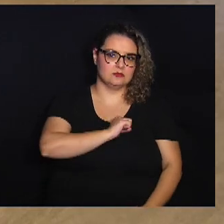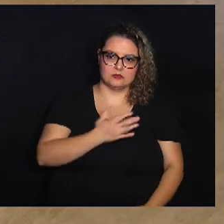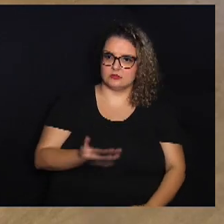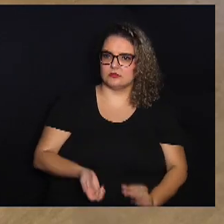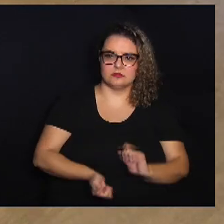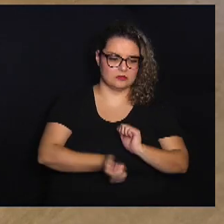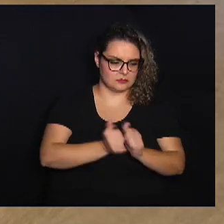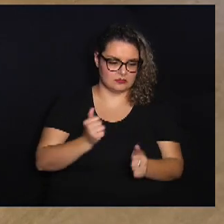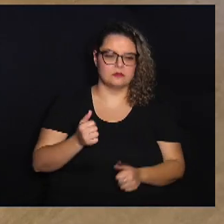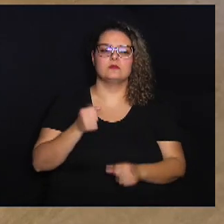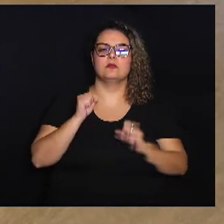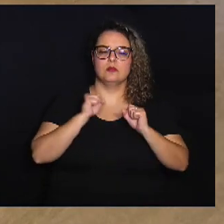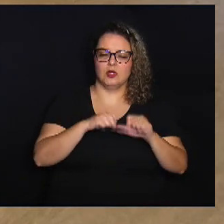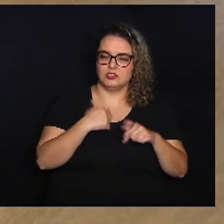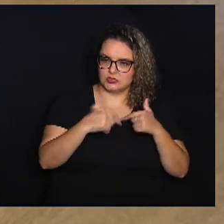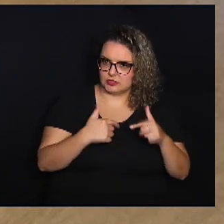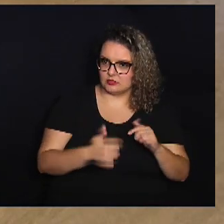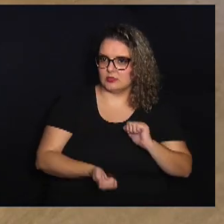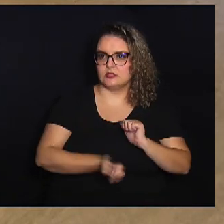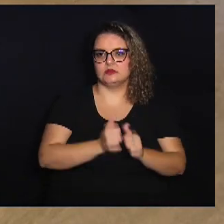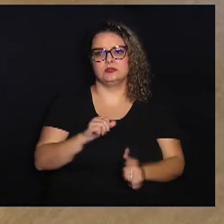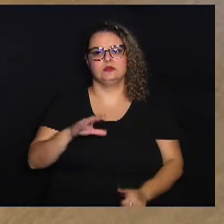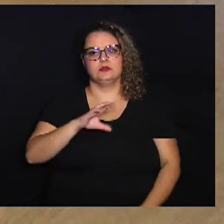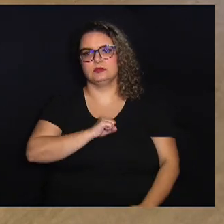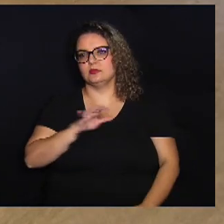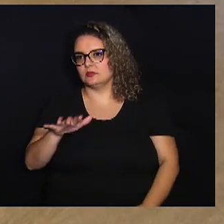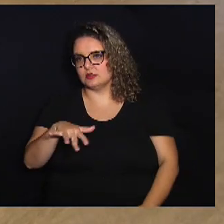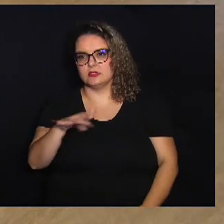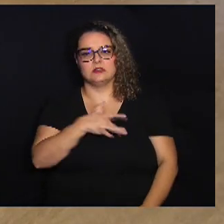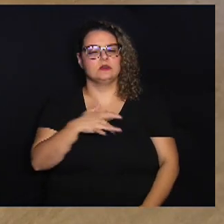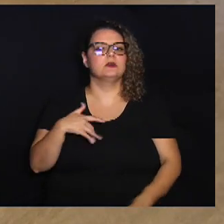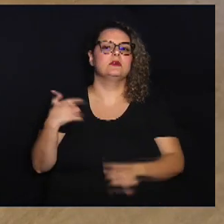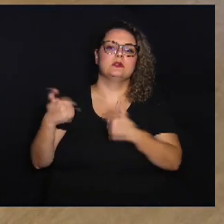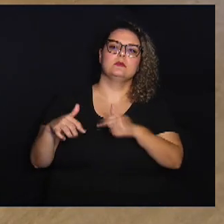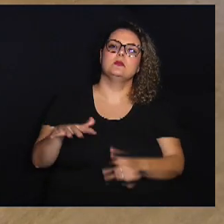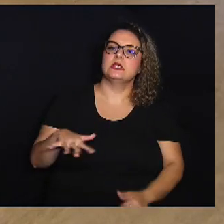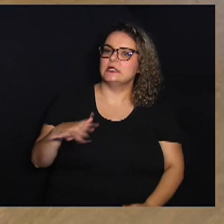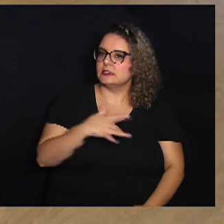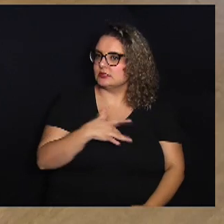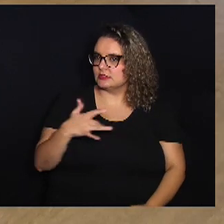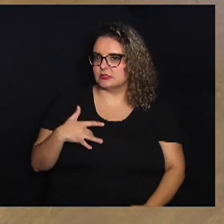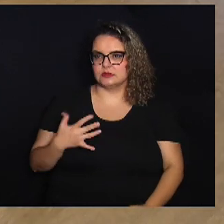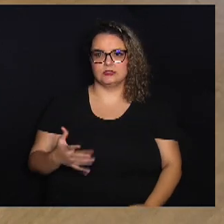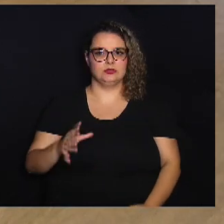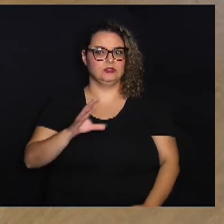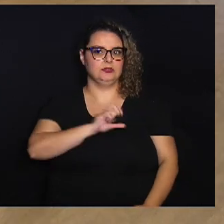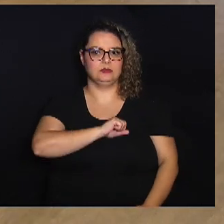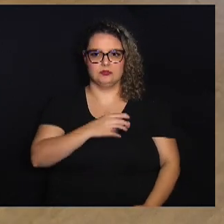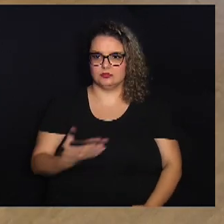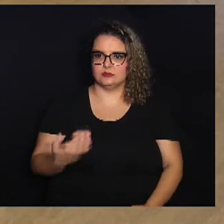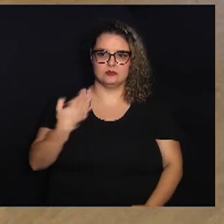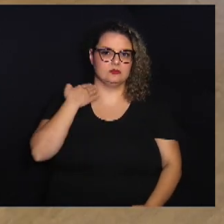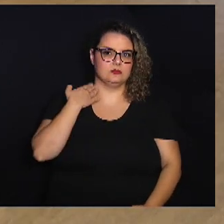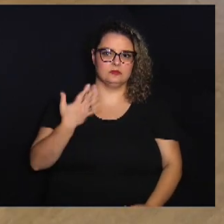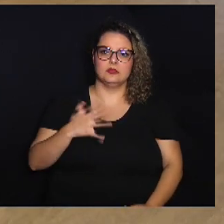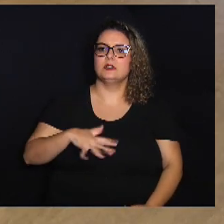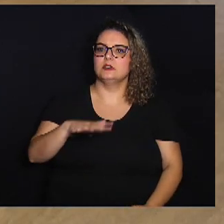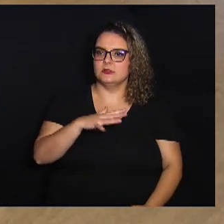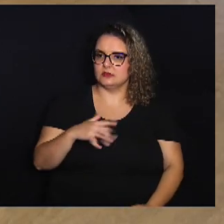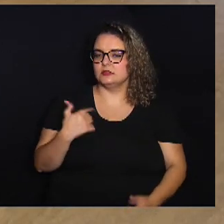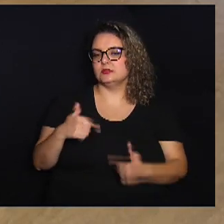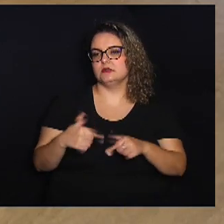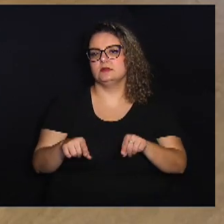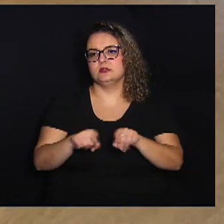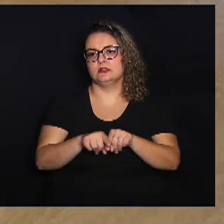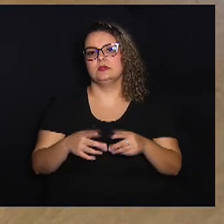esporte, dá para você trabalhar com esporte, você gosta da saúde, dá para você trabalhar com saúde, você gosta de bancos, dá para trabalhar também.